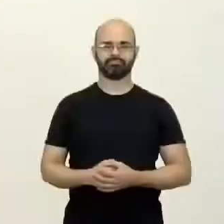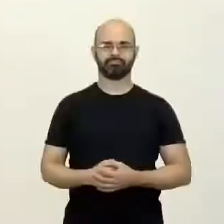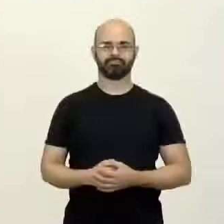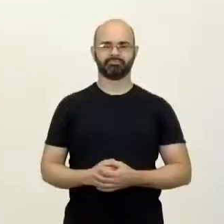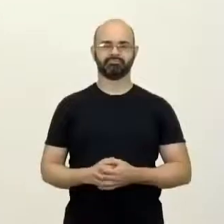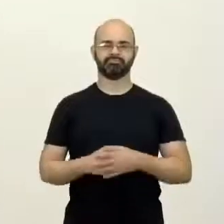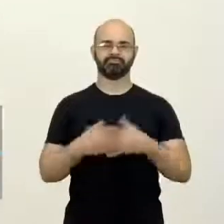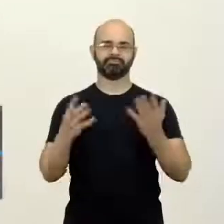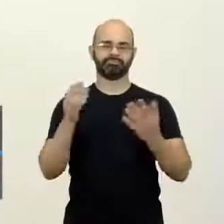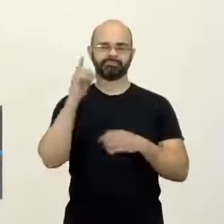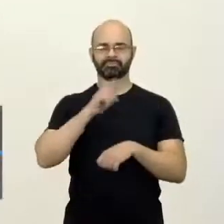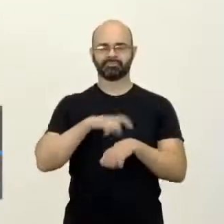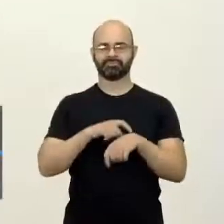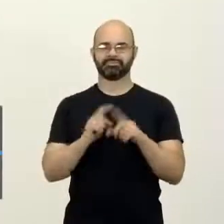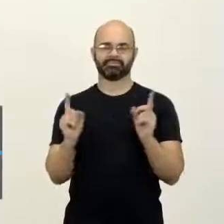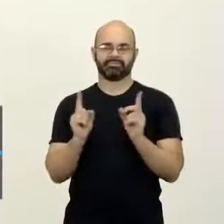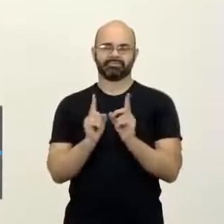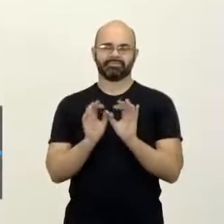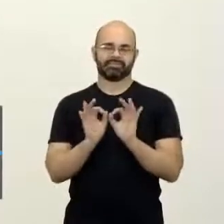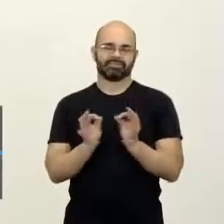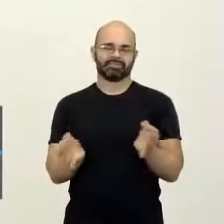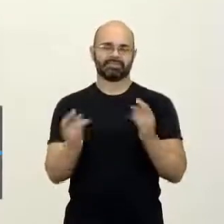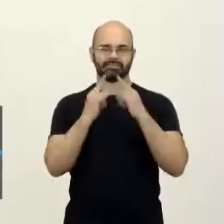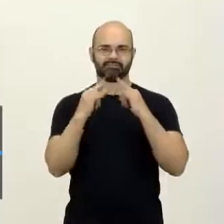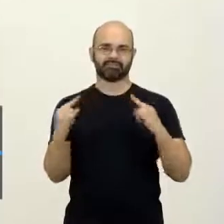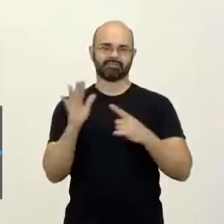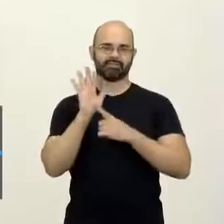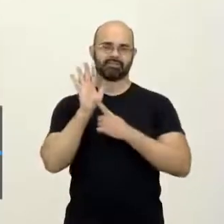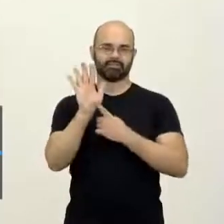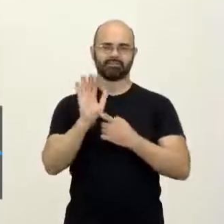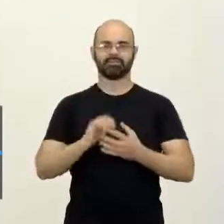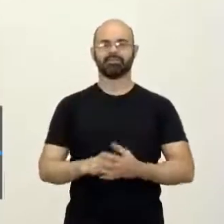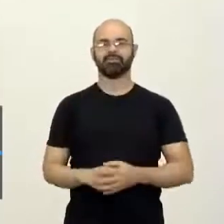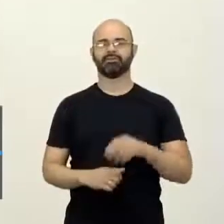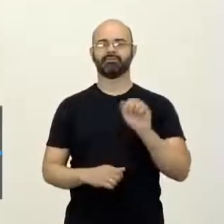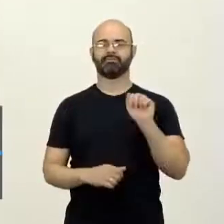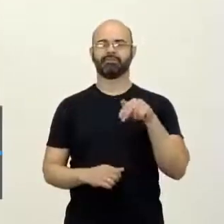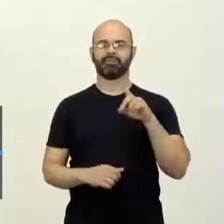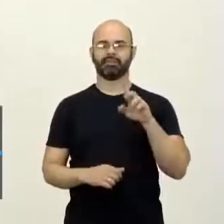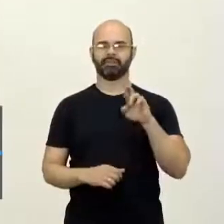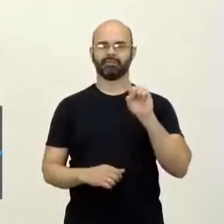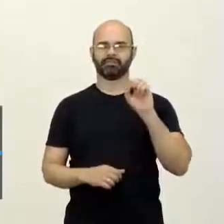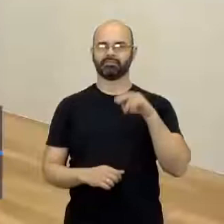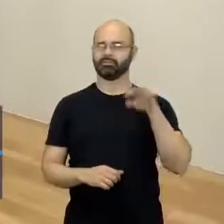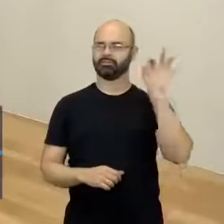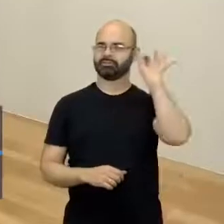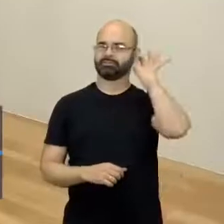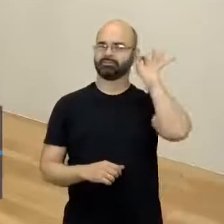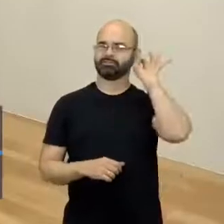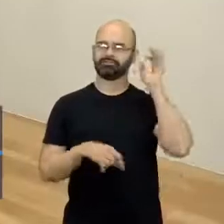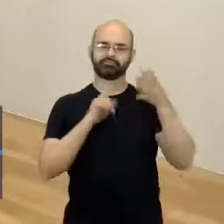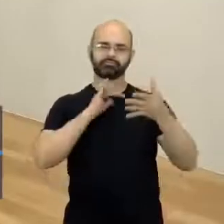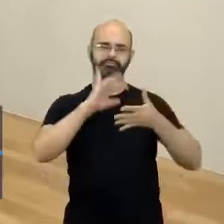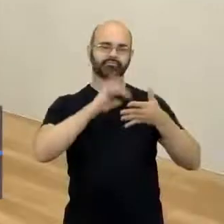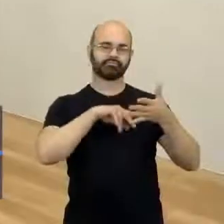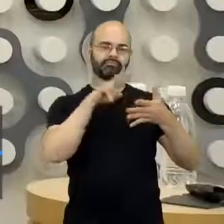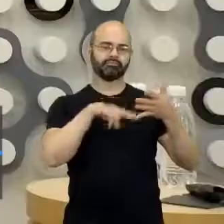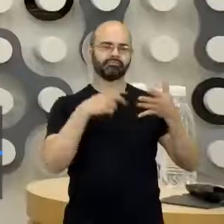Bom, pessoal, um pedacinho do circo para vocês. O Anderson leu uma coisa interessante aí. Aqui.